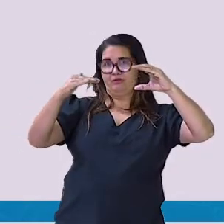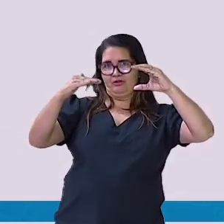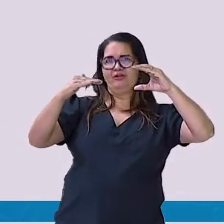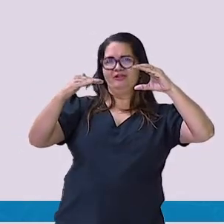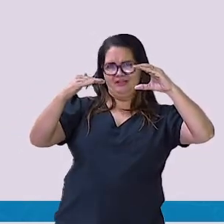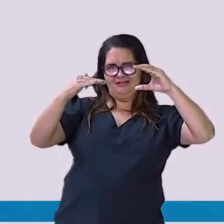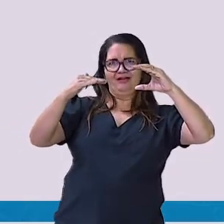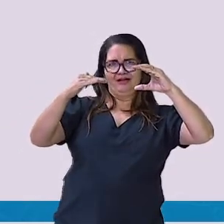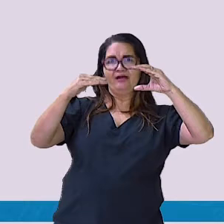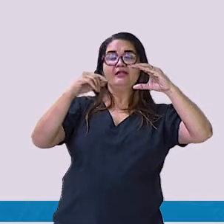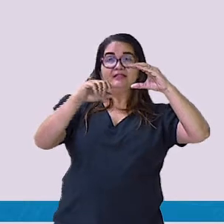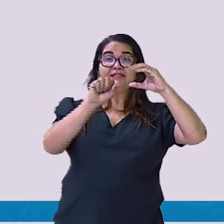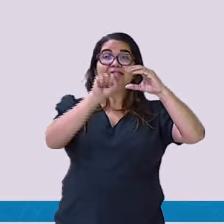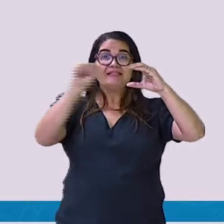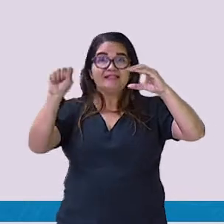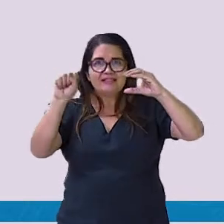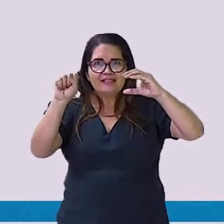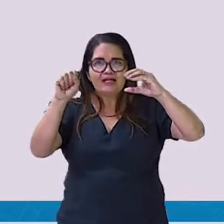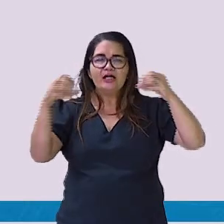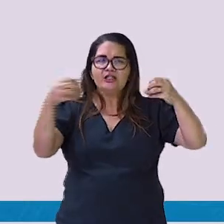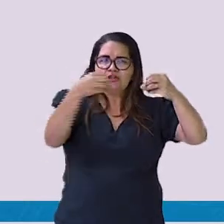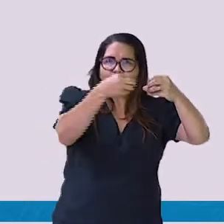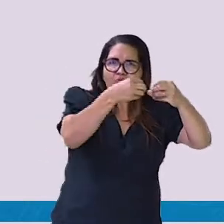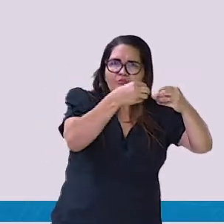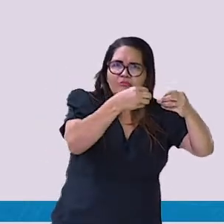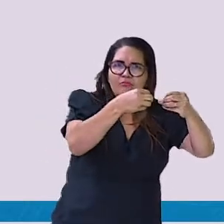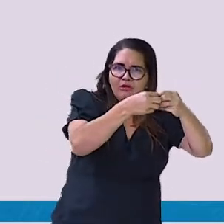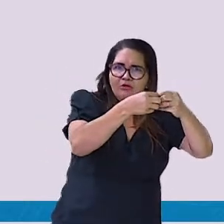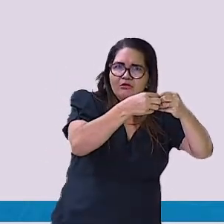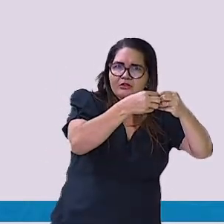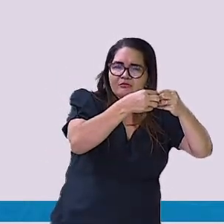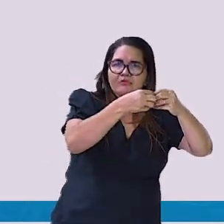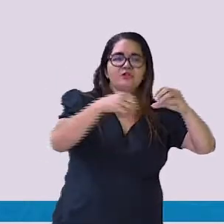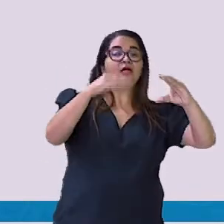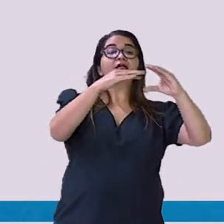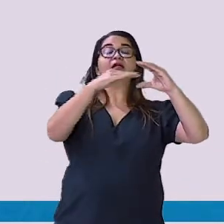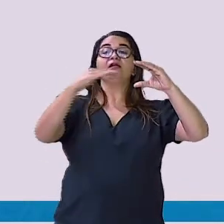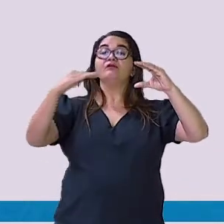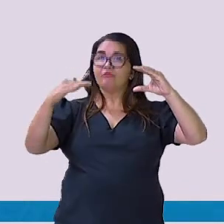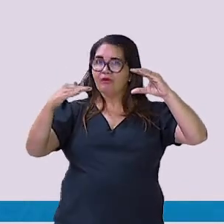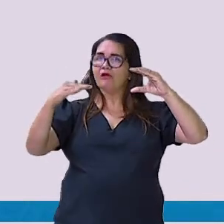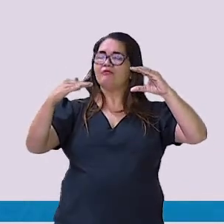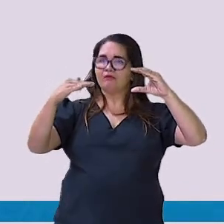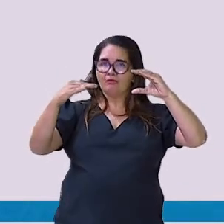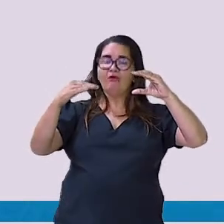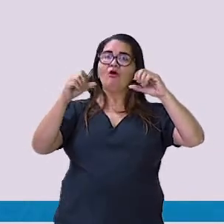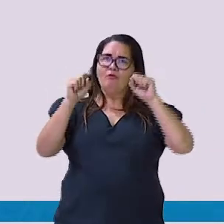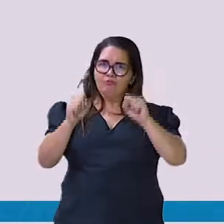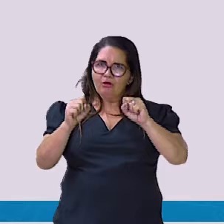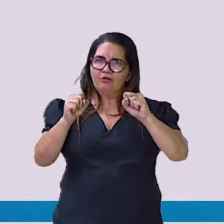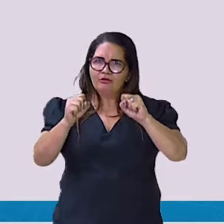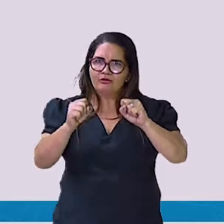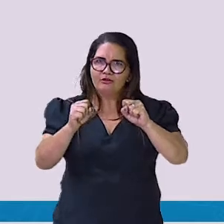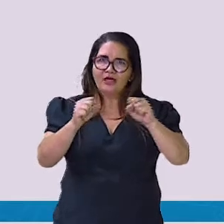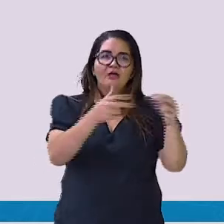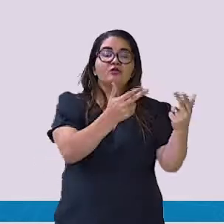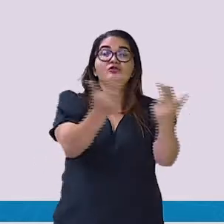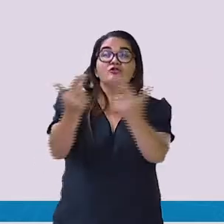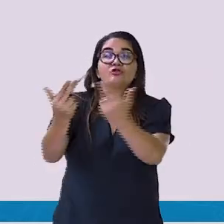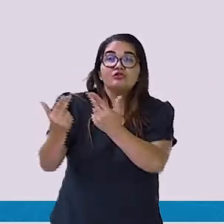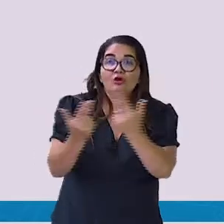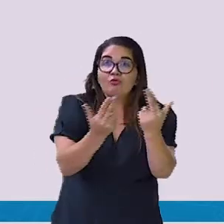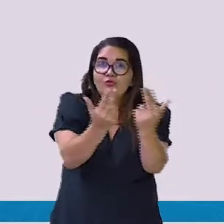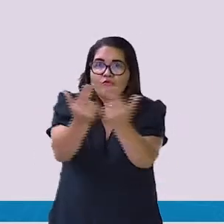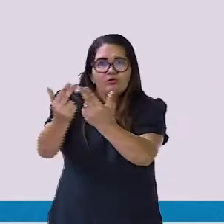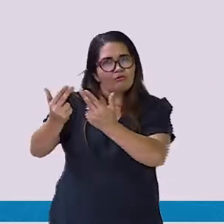mesmas características. É claro, pode ter outras variantes. Por exemplo, você está na mesma zona,